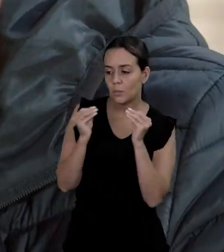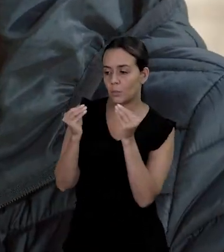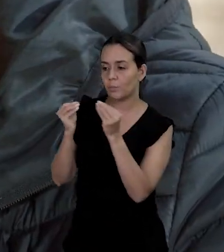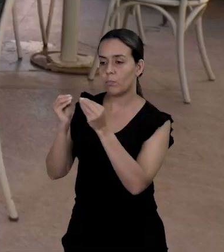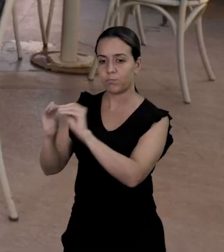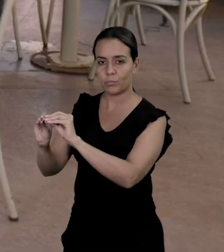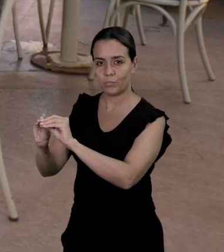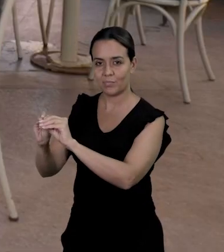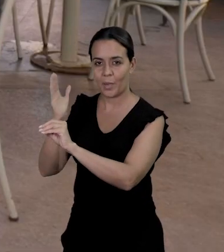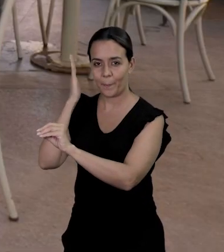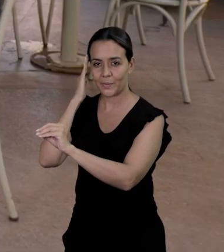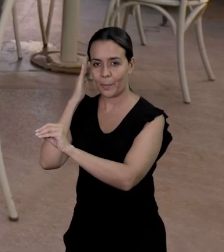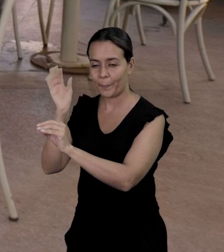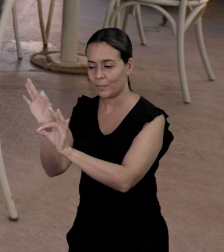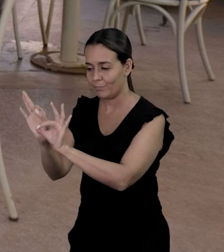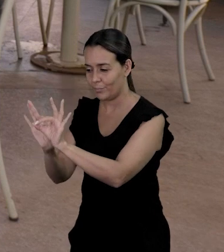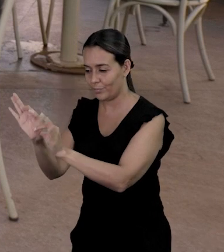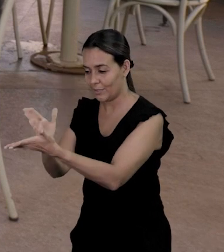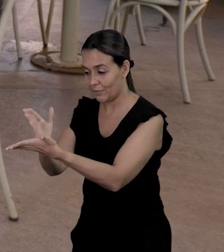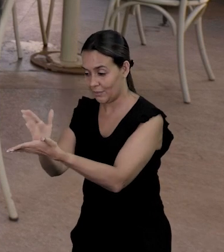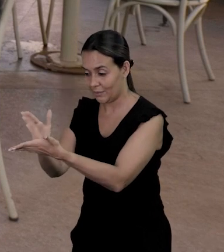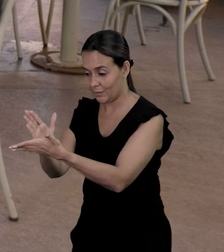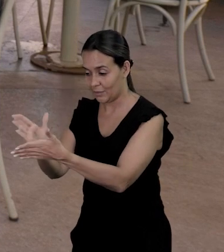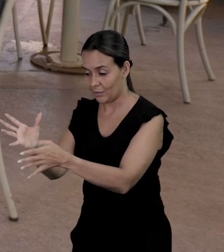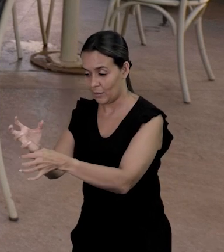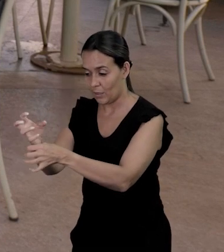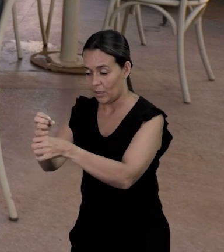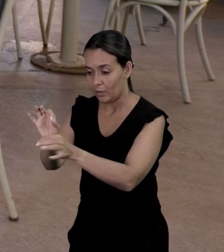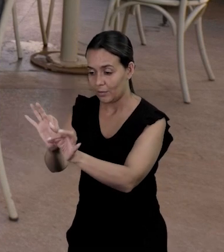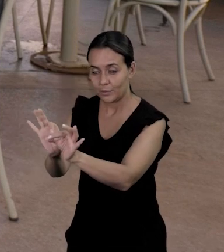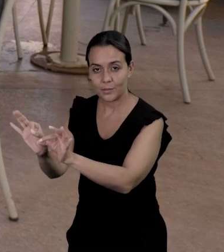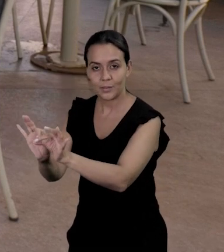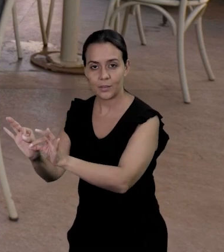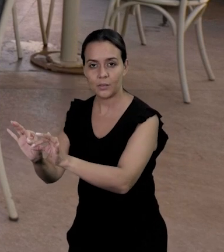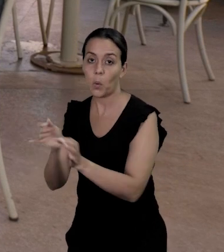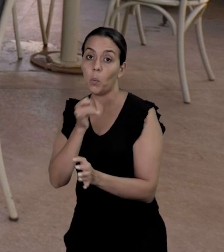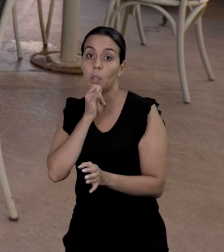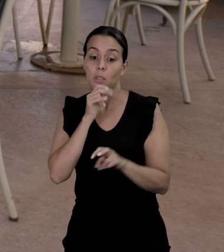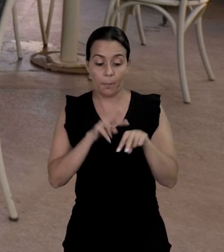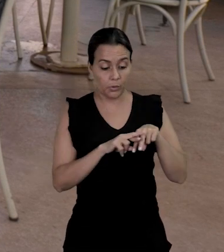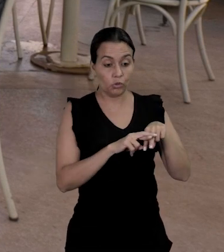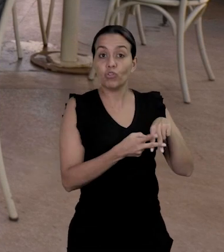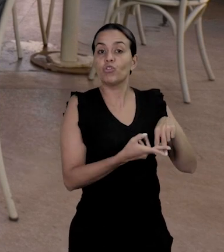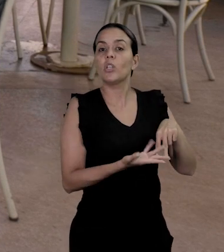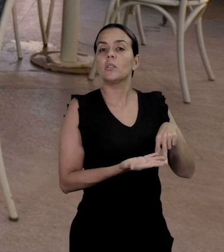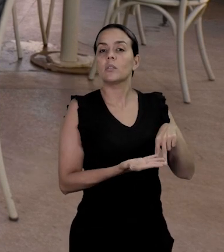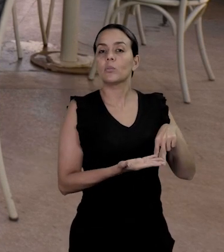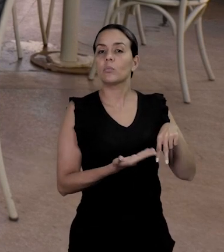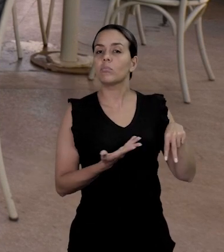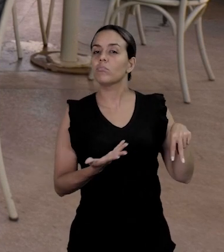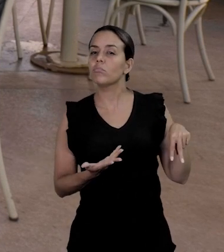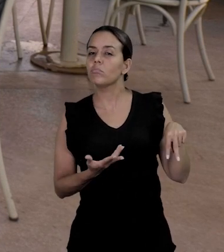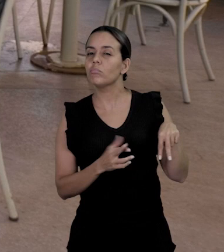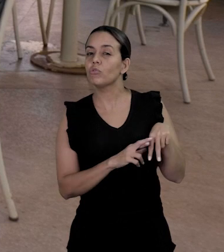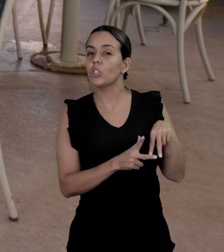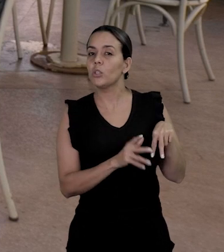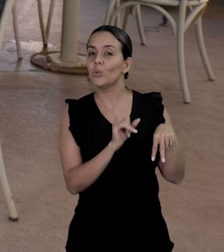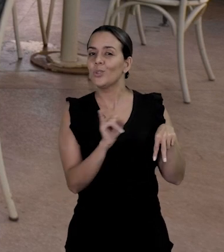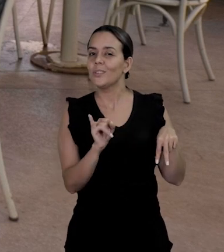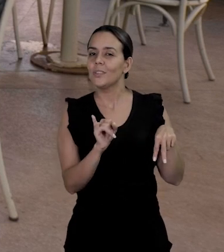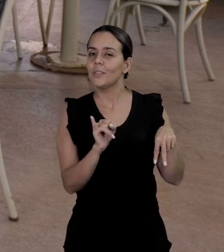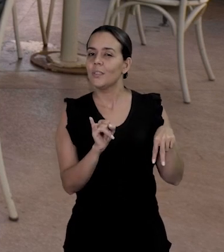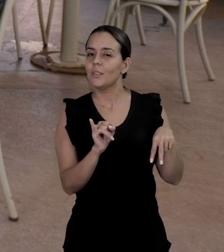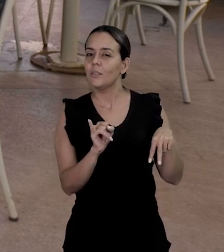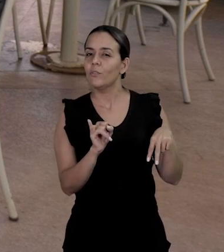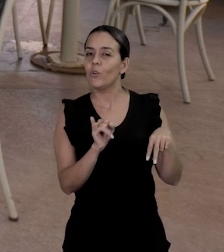gênero, né? Se for um sistema de recrutamento, ter essa informação lá é ruim, porque você vai... Desnecessária, né?